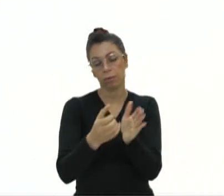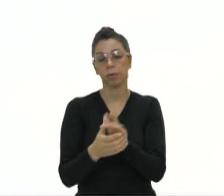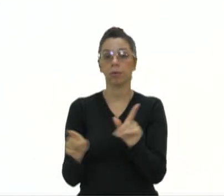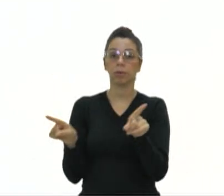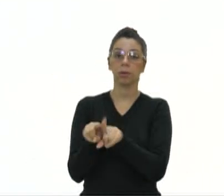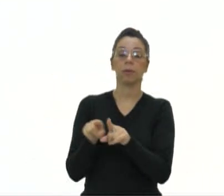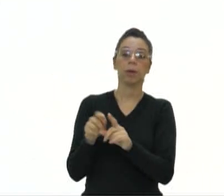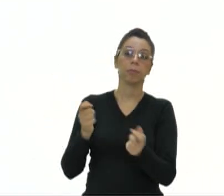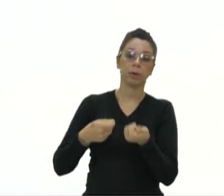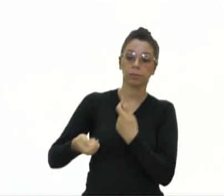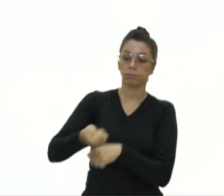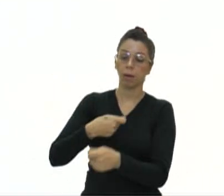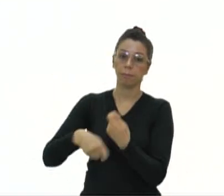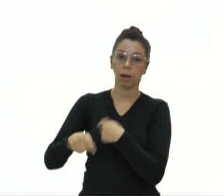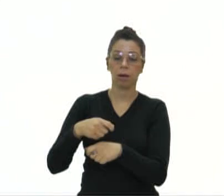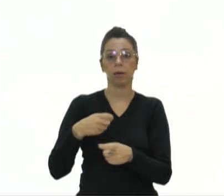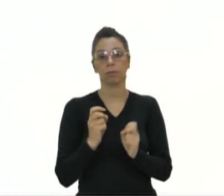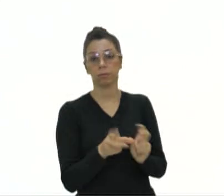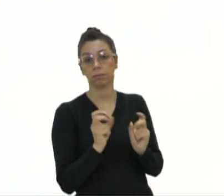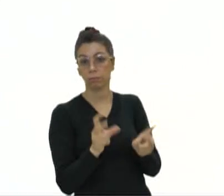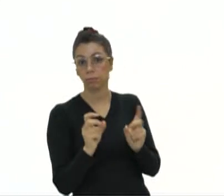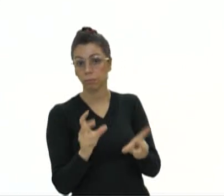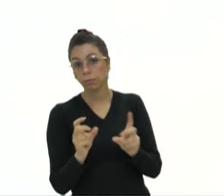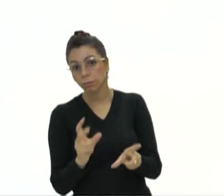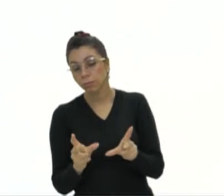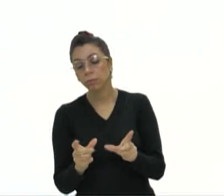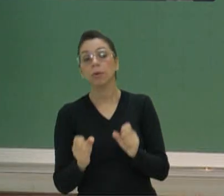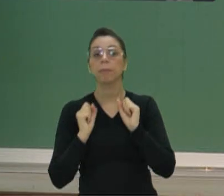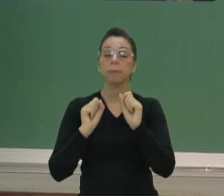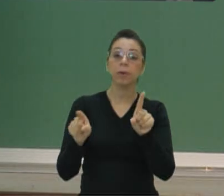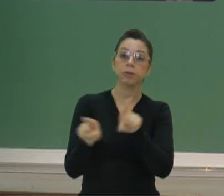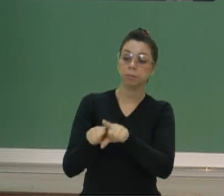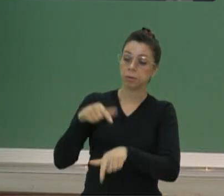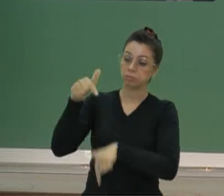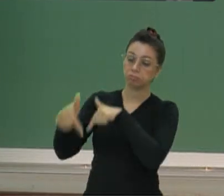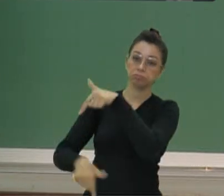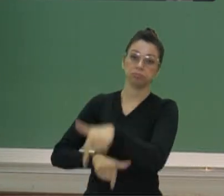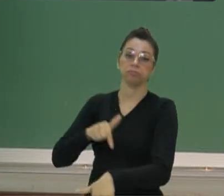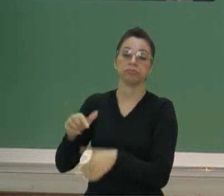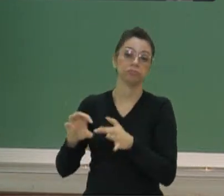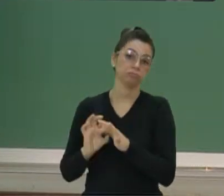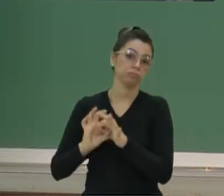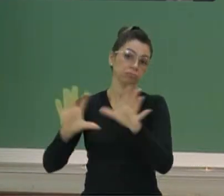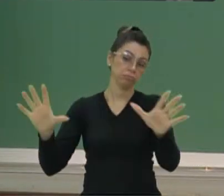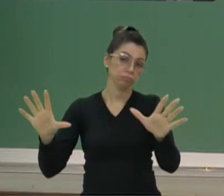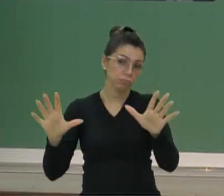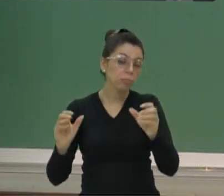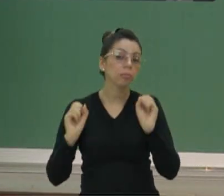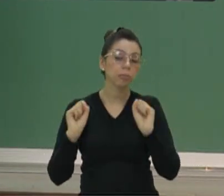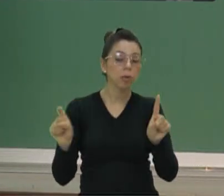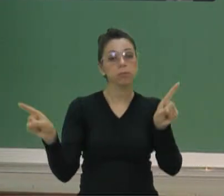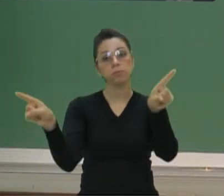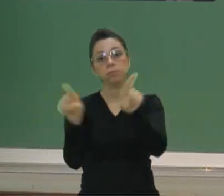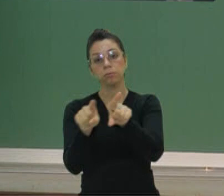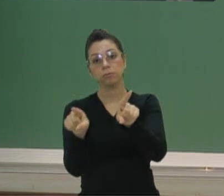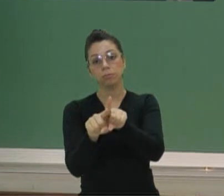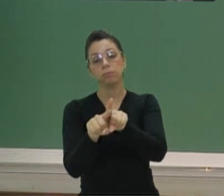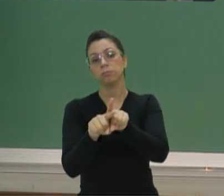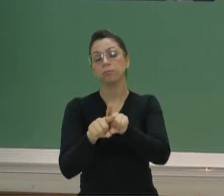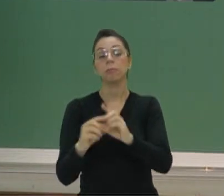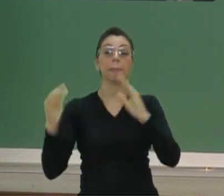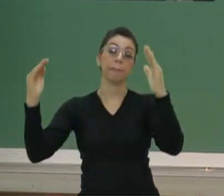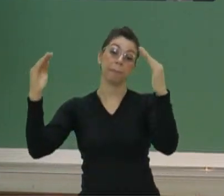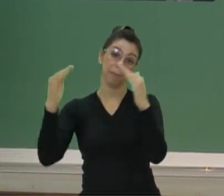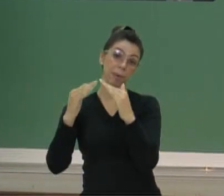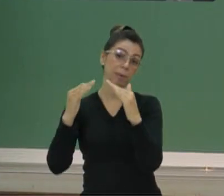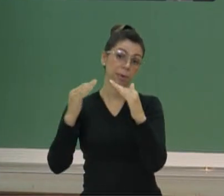pode comercializar, comprar, vender. Você pode trabalhar de maneira livre. Você também pode